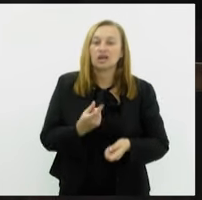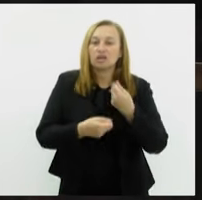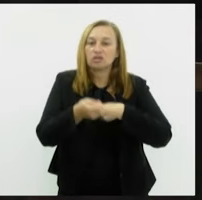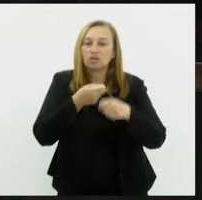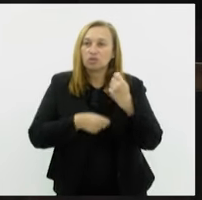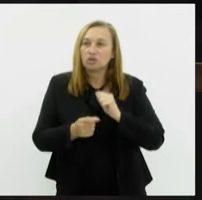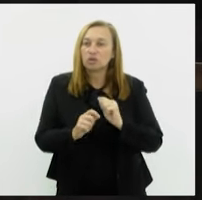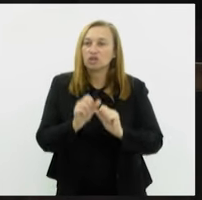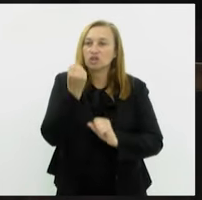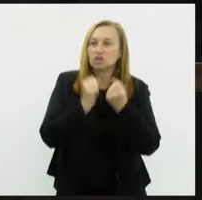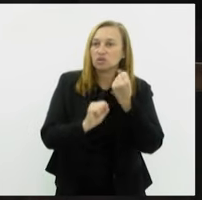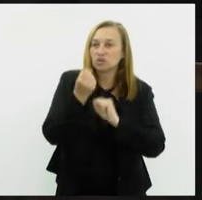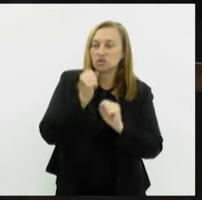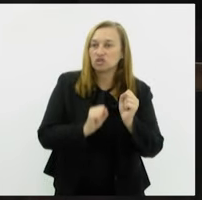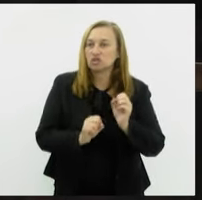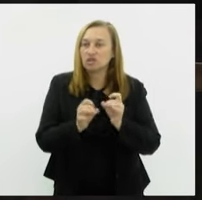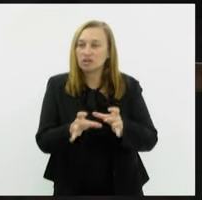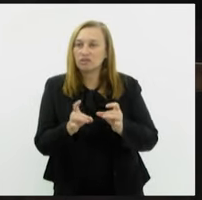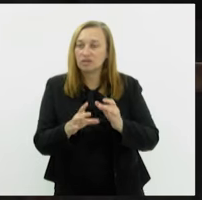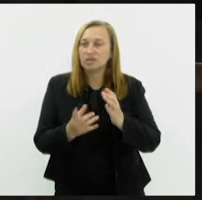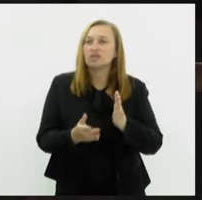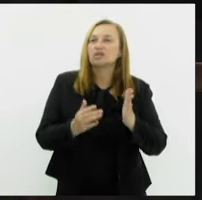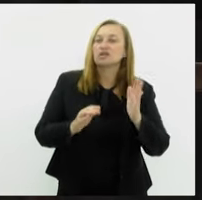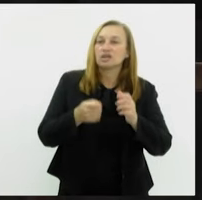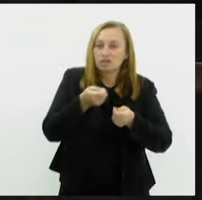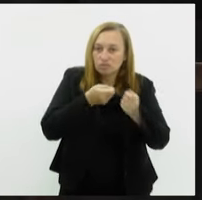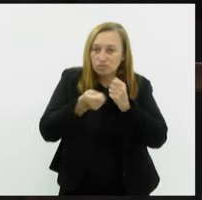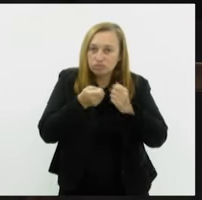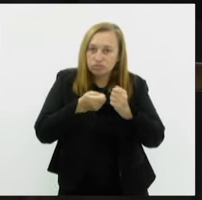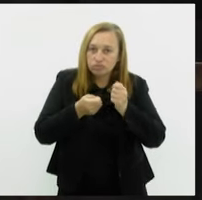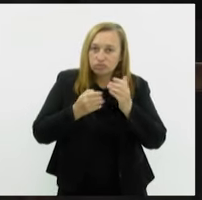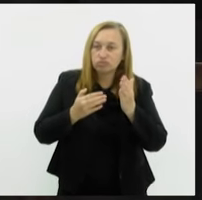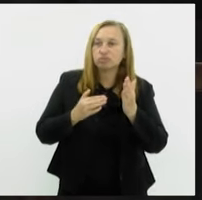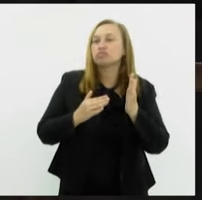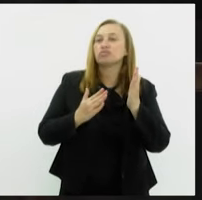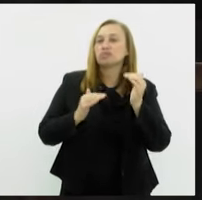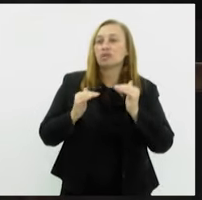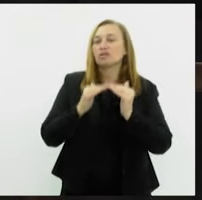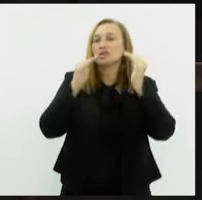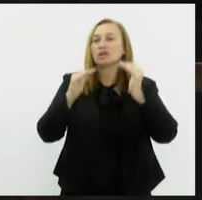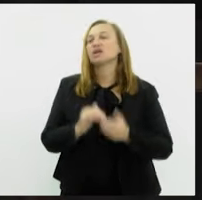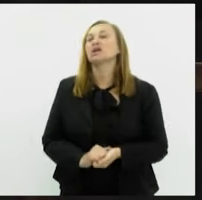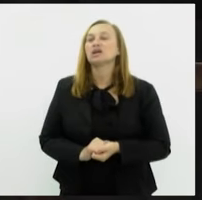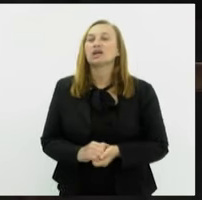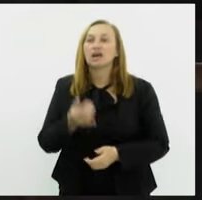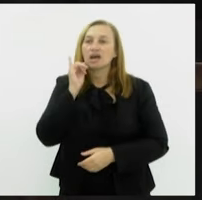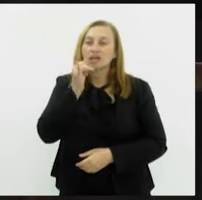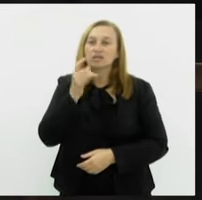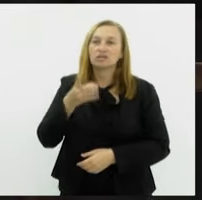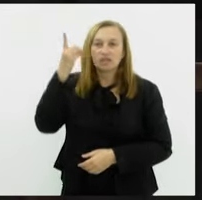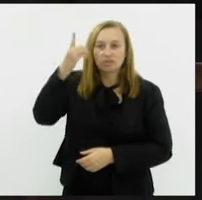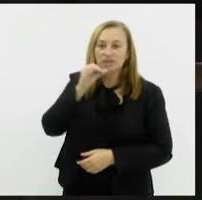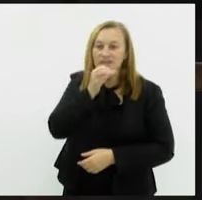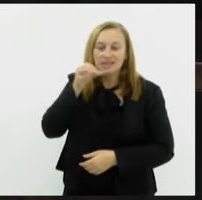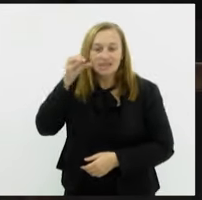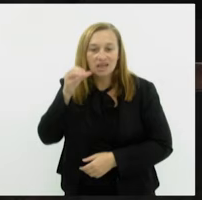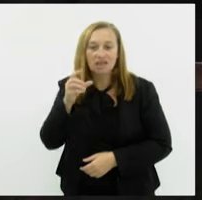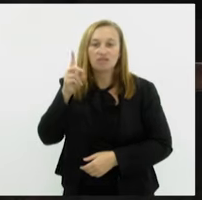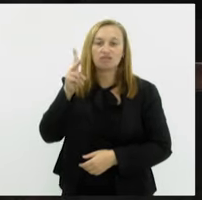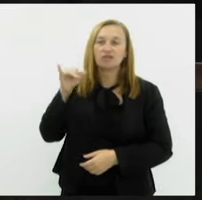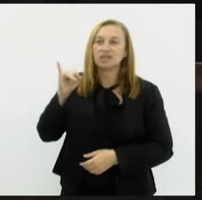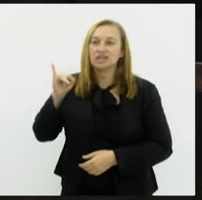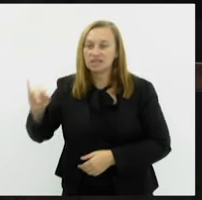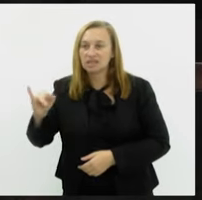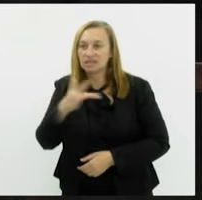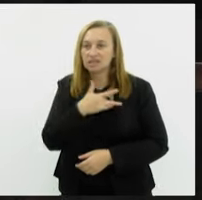Indústria e Comércio favorável, Orçamento, Finanças, Fiscalização Financeira e Controle favorável. Relatores, deputado Célia Jordão, Valdeci da